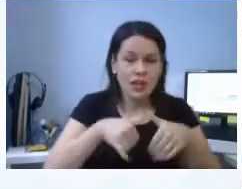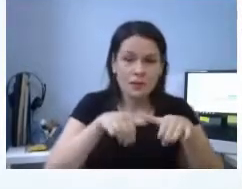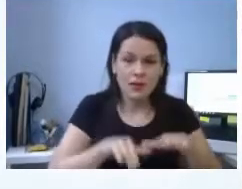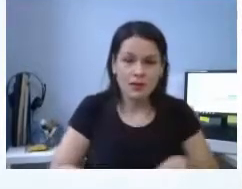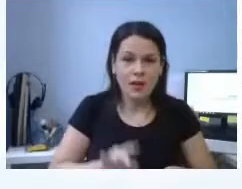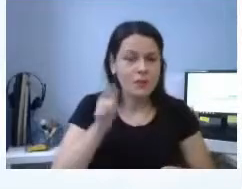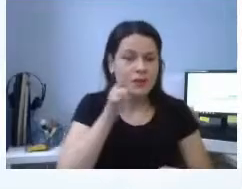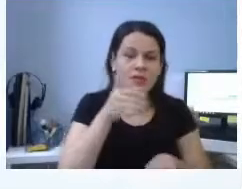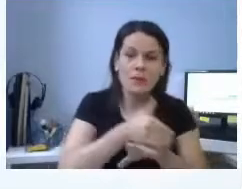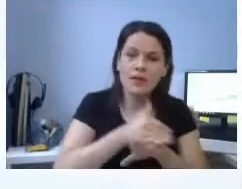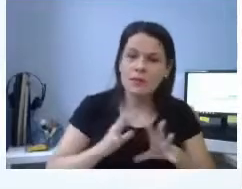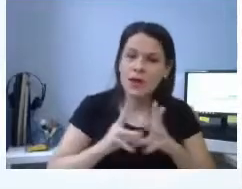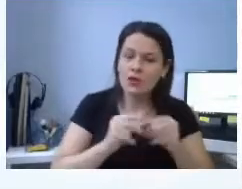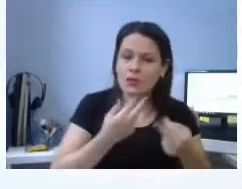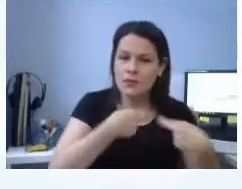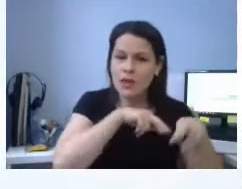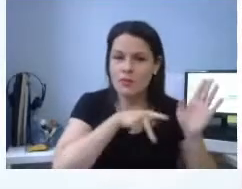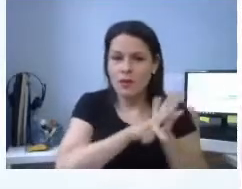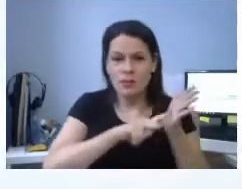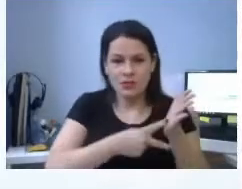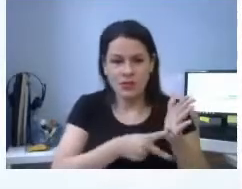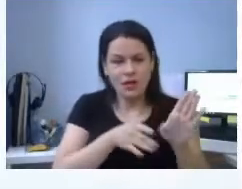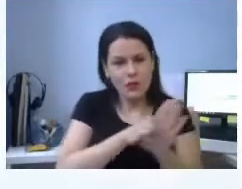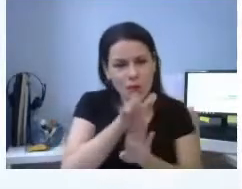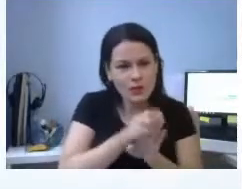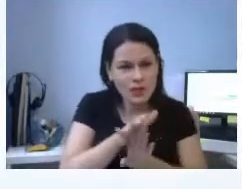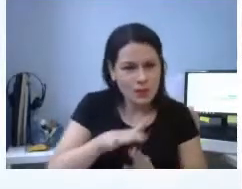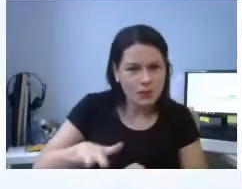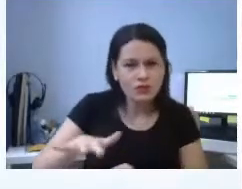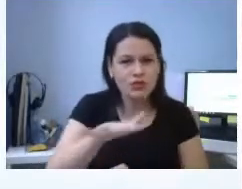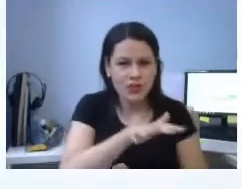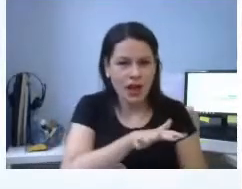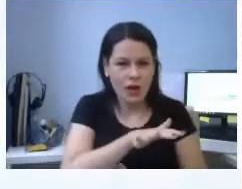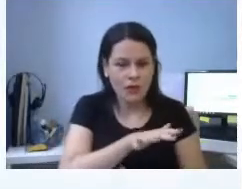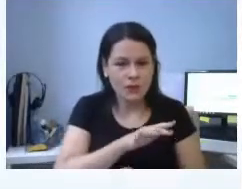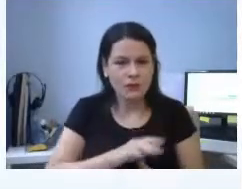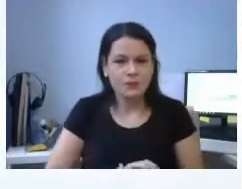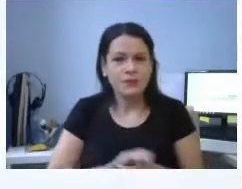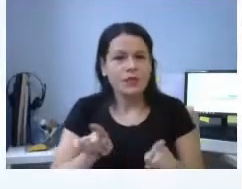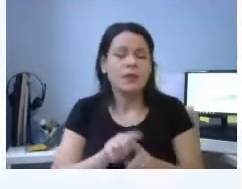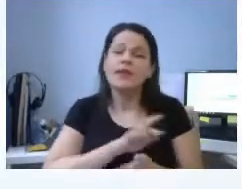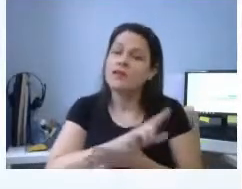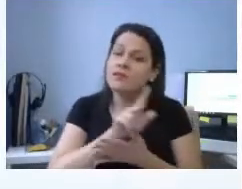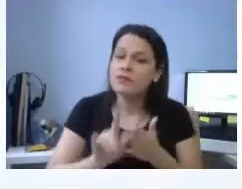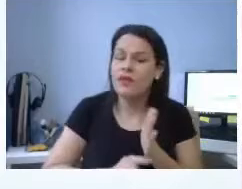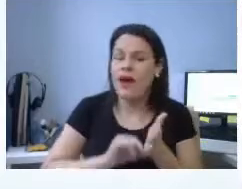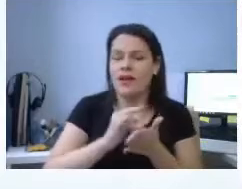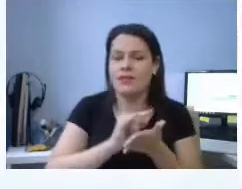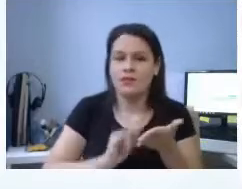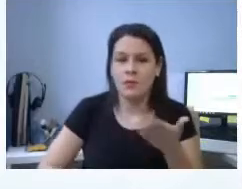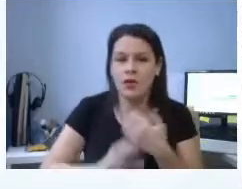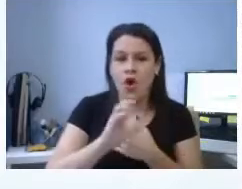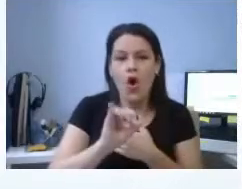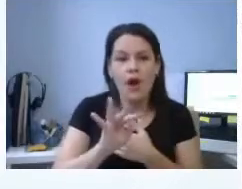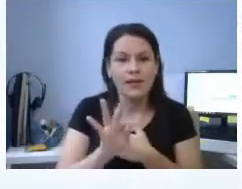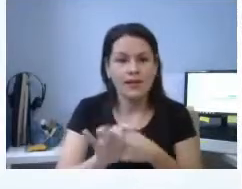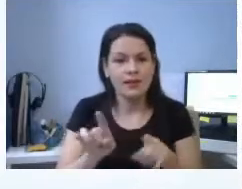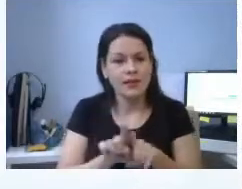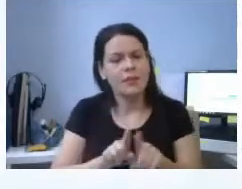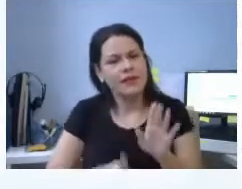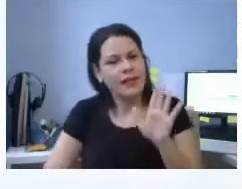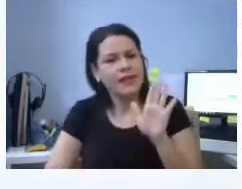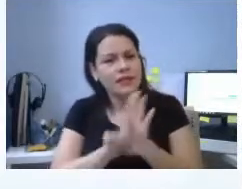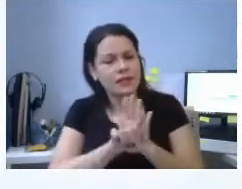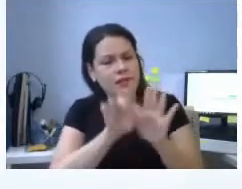poder participar de votação. Essas são as recomendações de vários documentos que a OIT tem nesse momento, inclusive legislações que